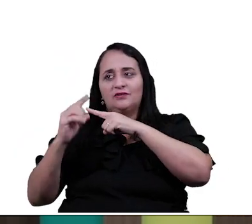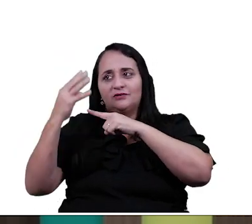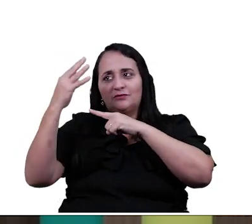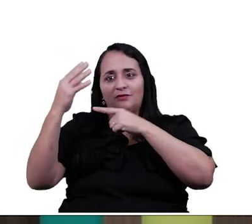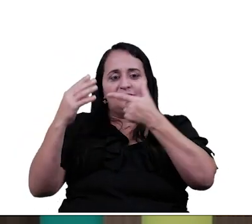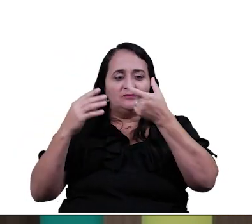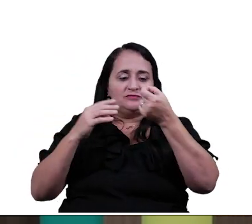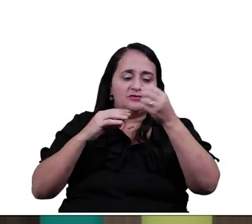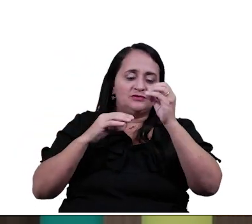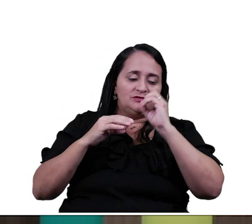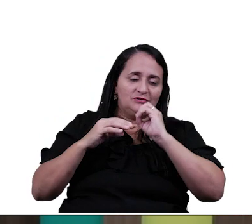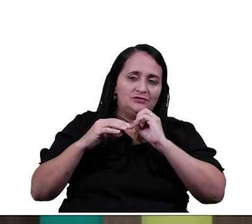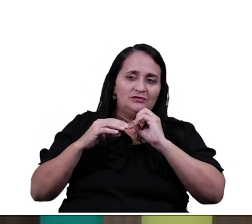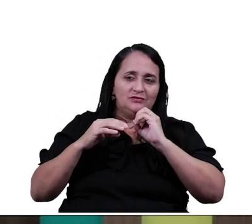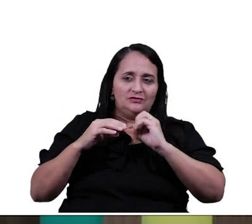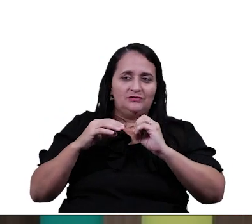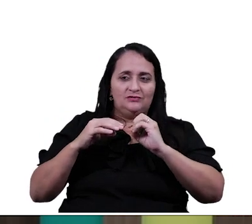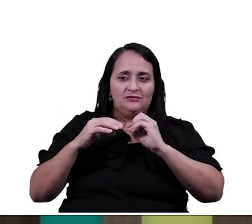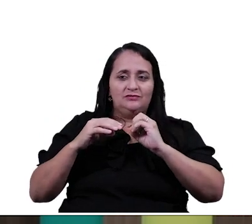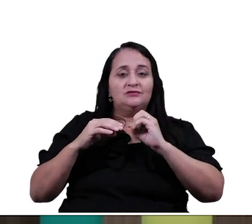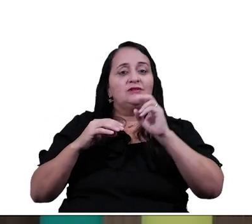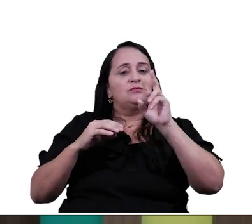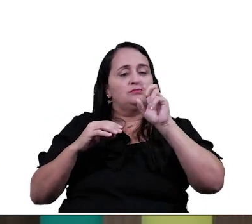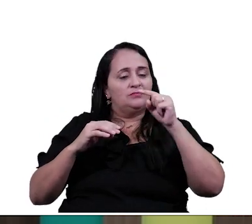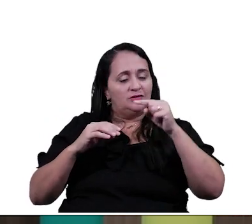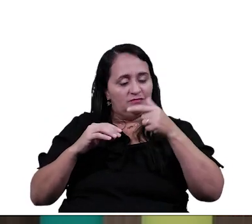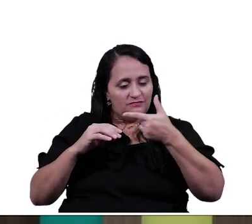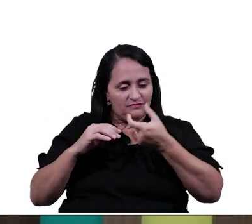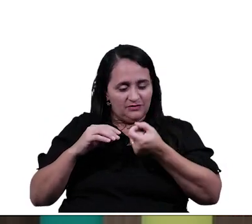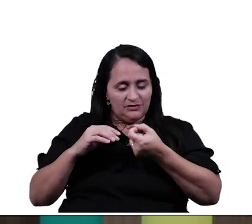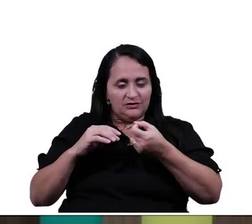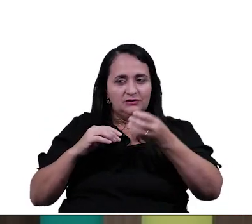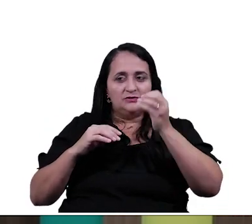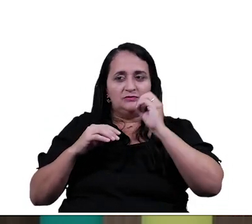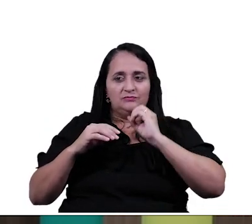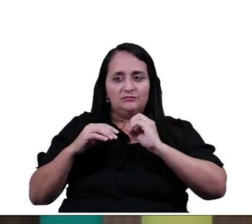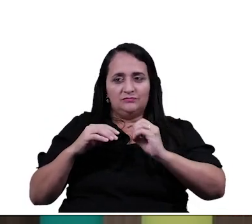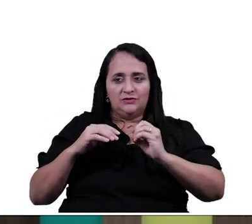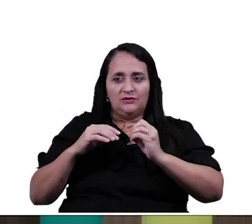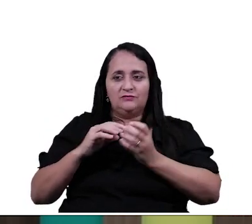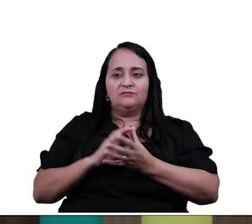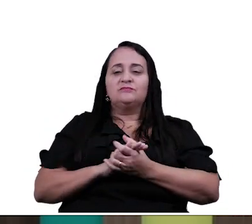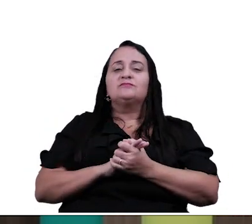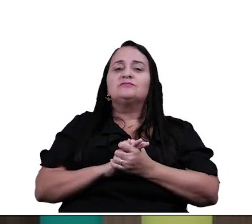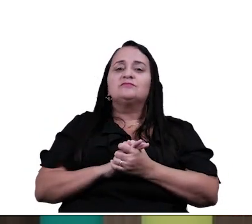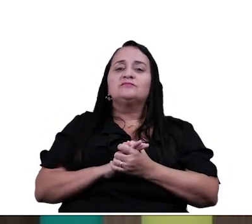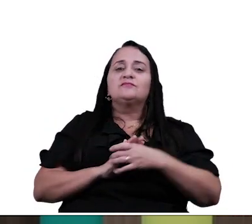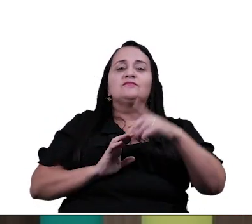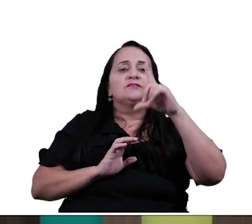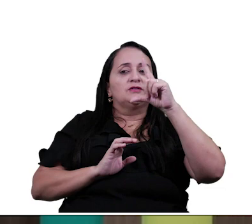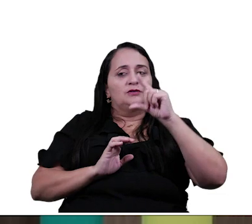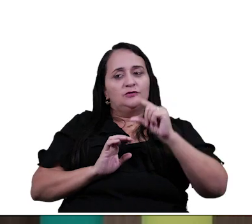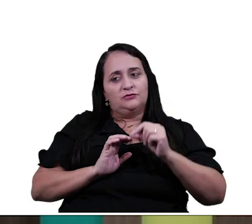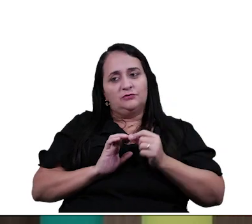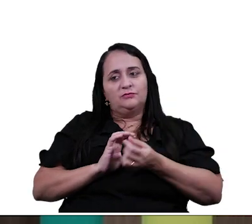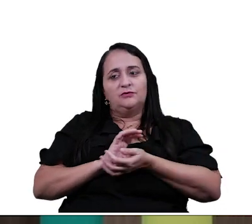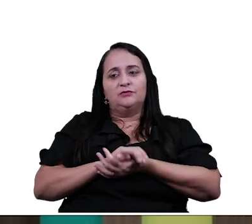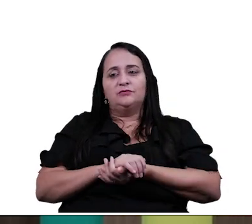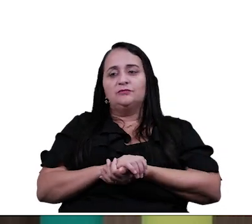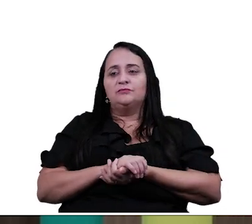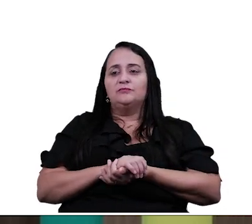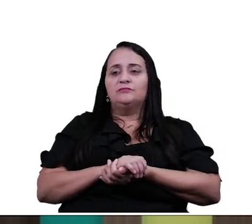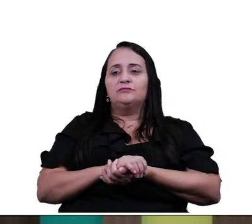4, 20. Então, eu coloco 20, que é o resultado da multiplicação. E diminuo